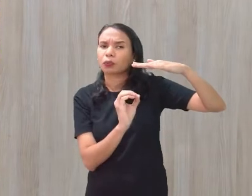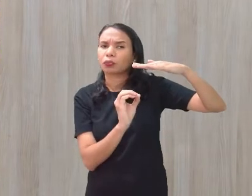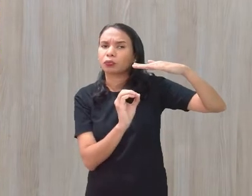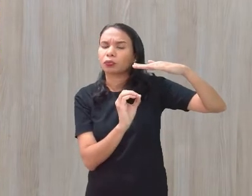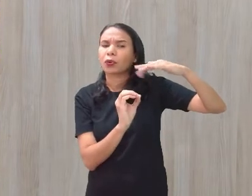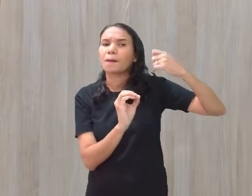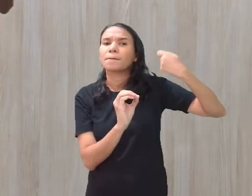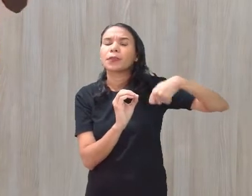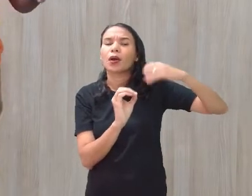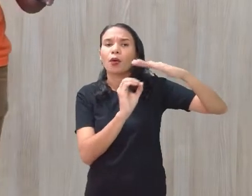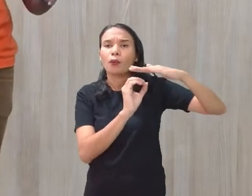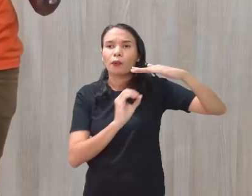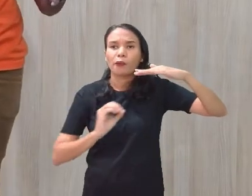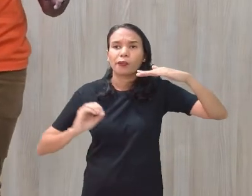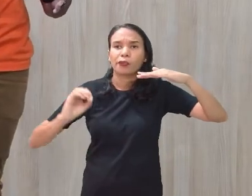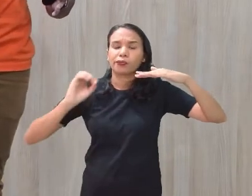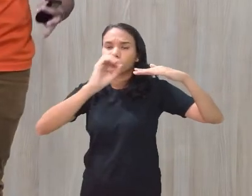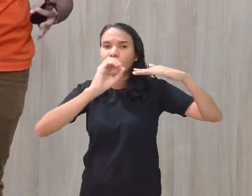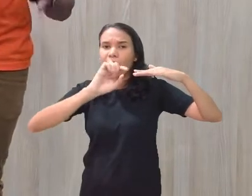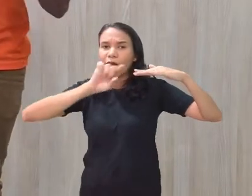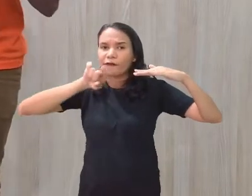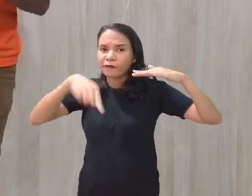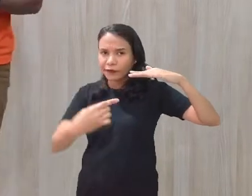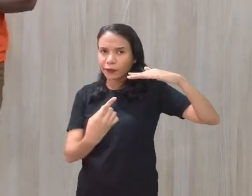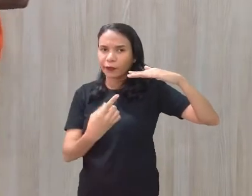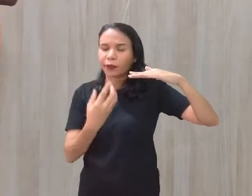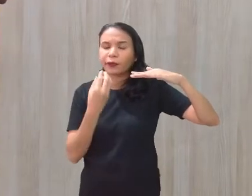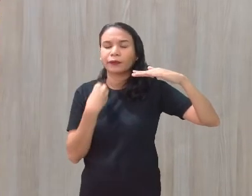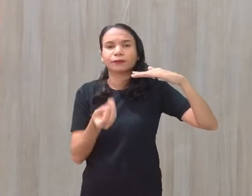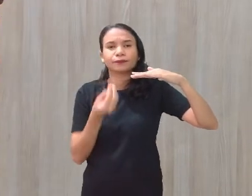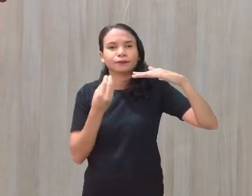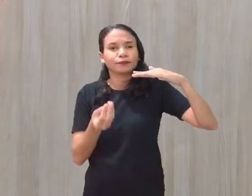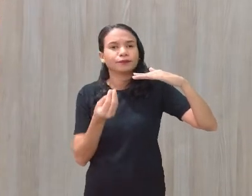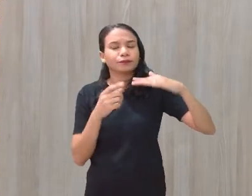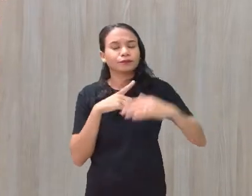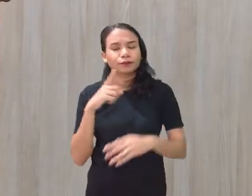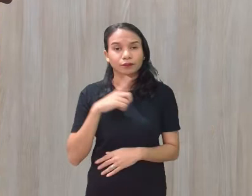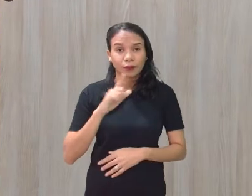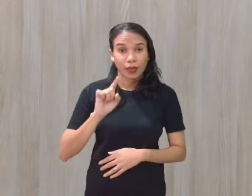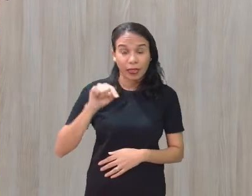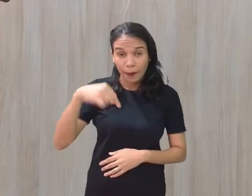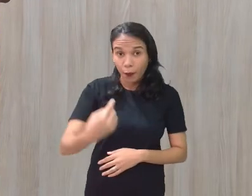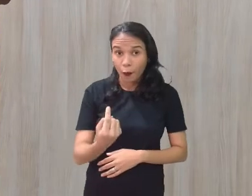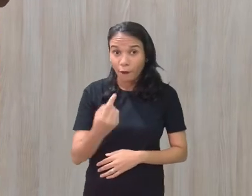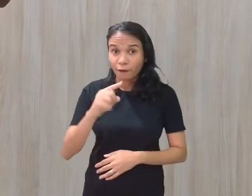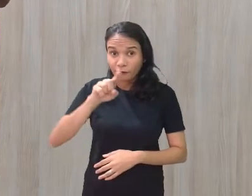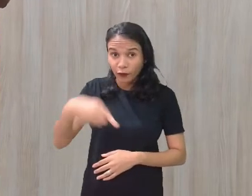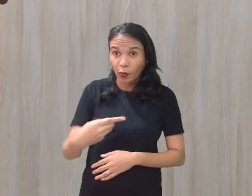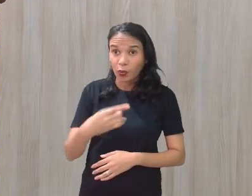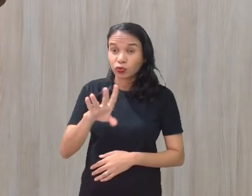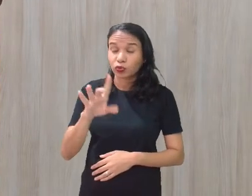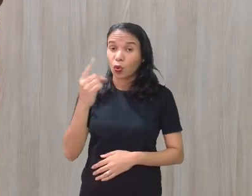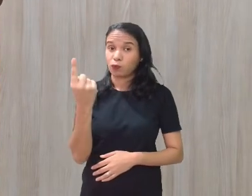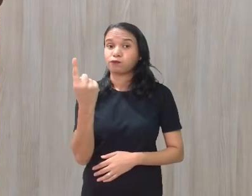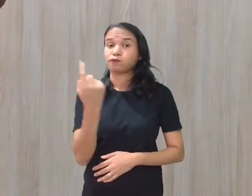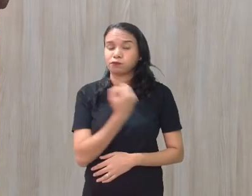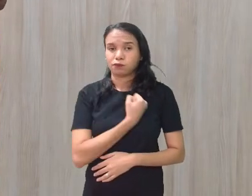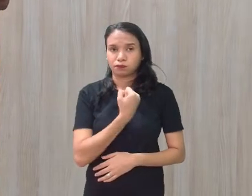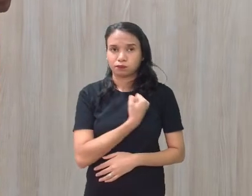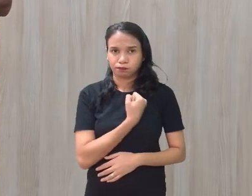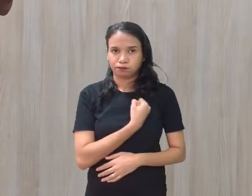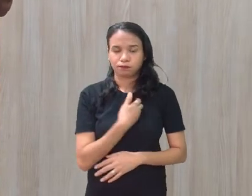você deve colocar a vírgula, certo? De modo que depois da vírgula só fique um único